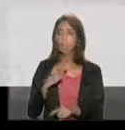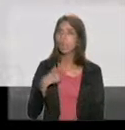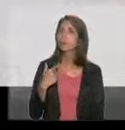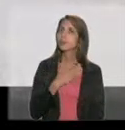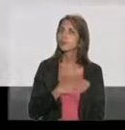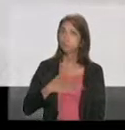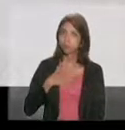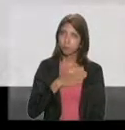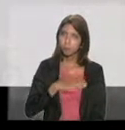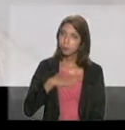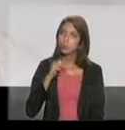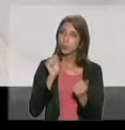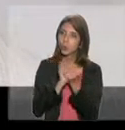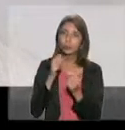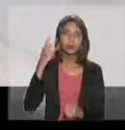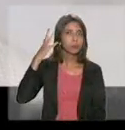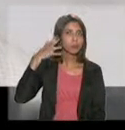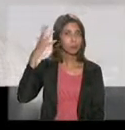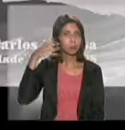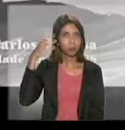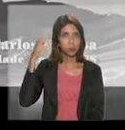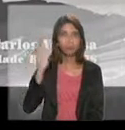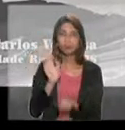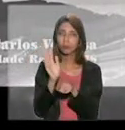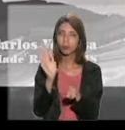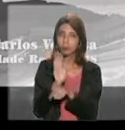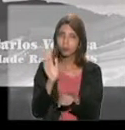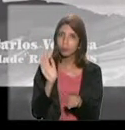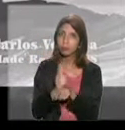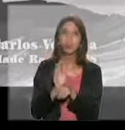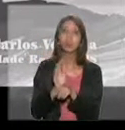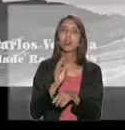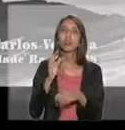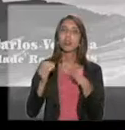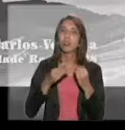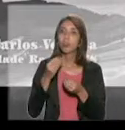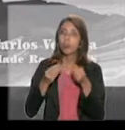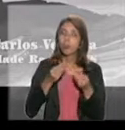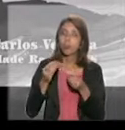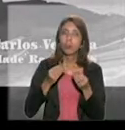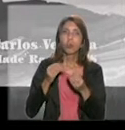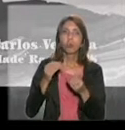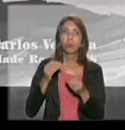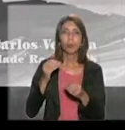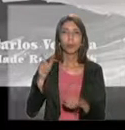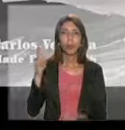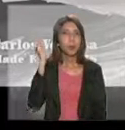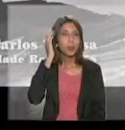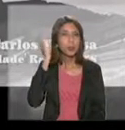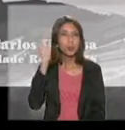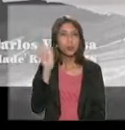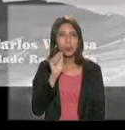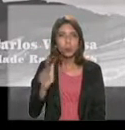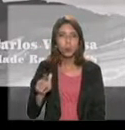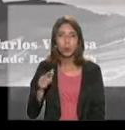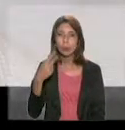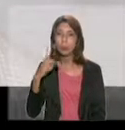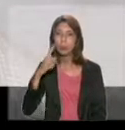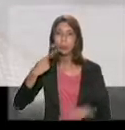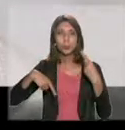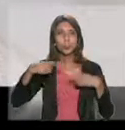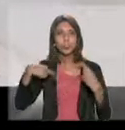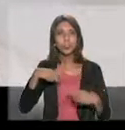que estiveram envolvidas. Fiquei muito feliz de poder ter participado desse seminário, trazer a contribuição do Mato Grosso do